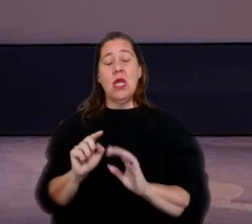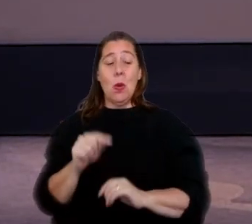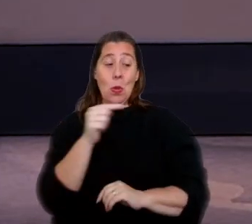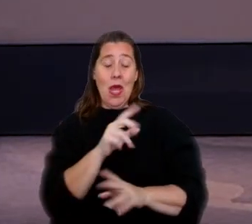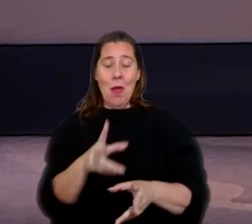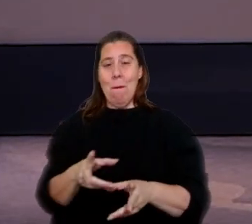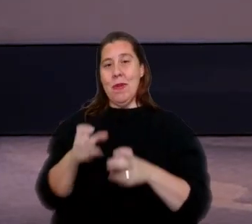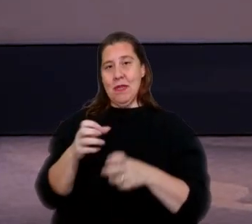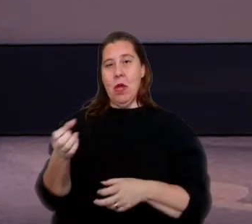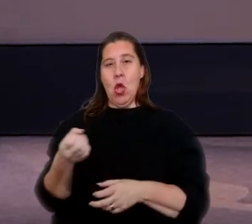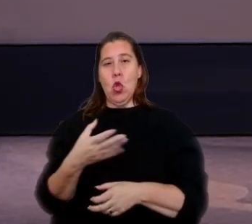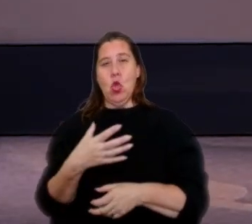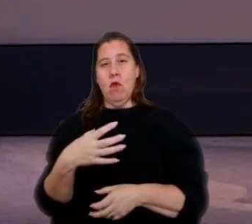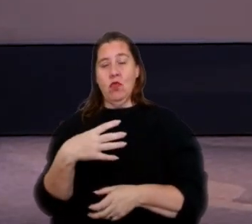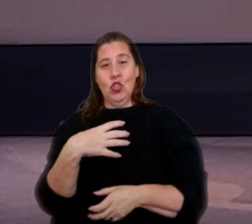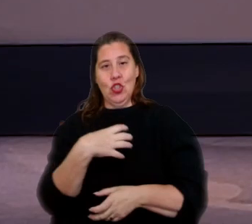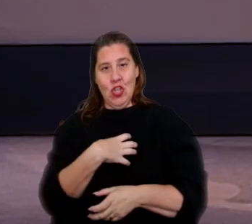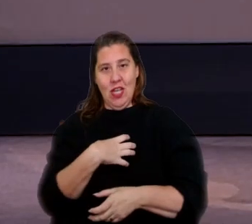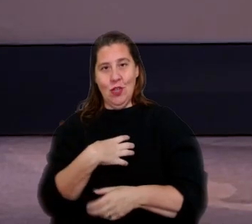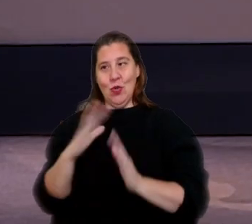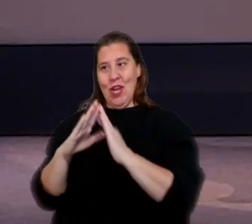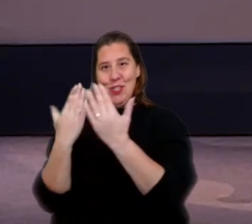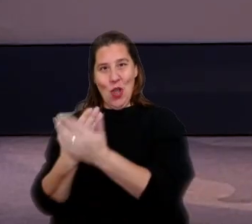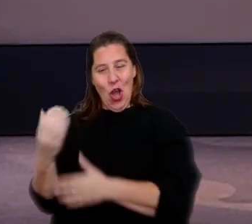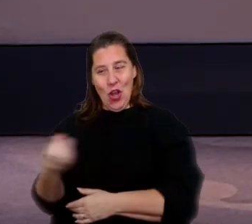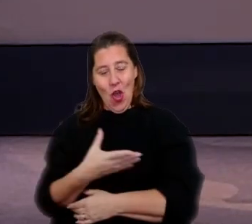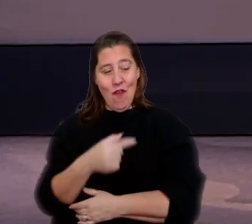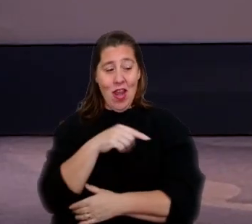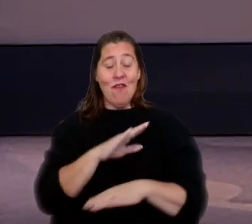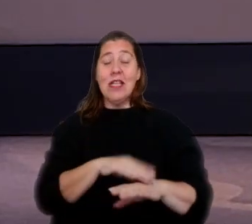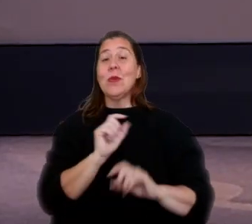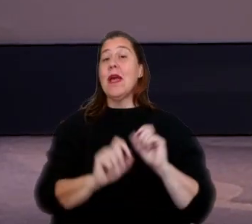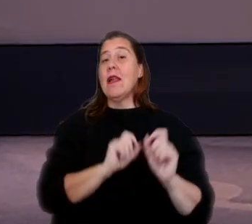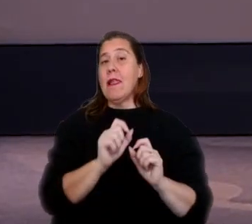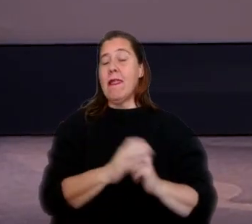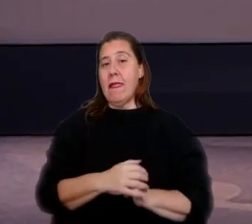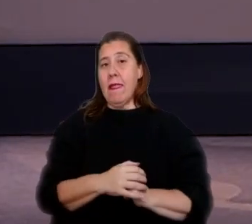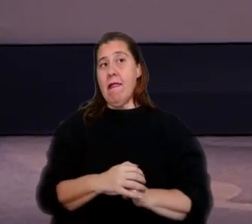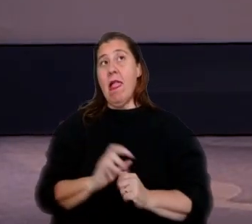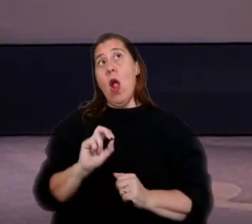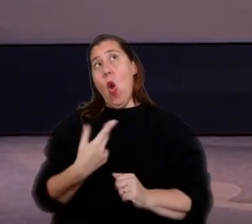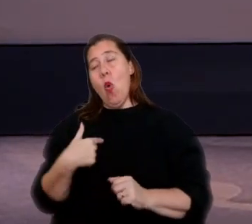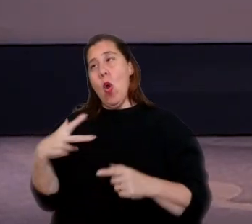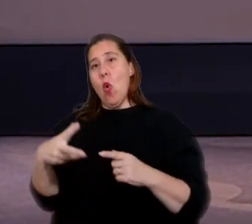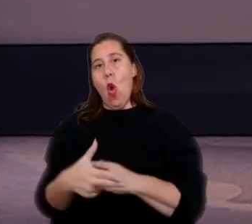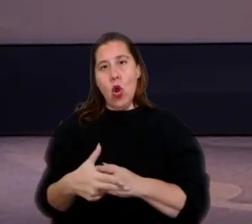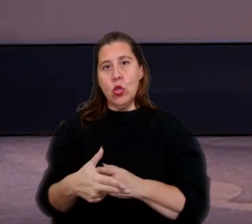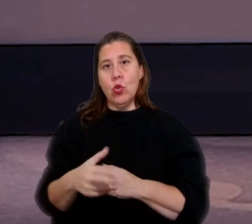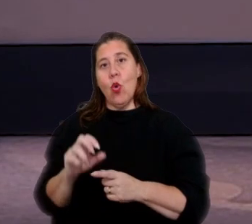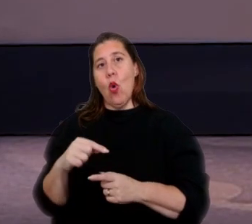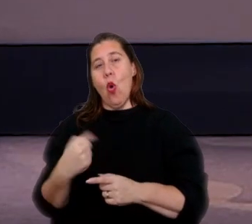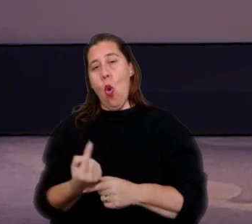E quando ele se dá conta de que essa é a nova posição dele na nova escola, o que ele faz? Ou eu